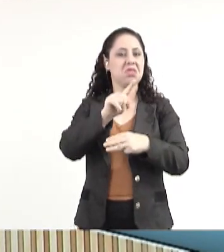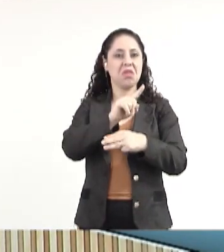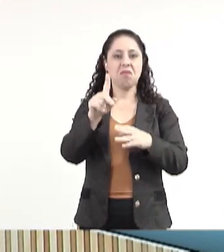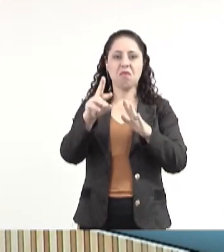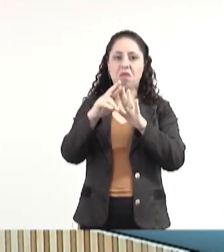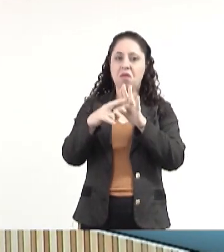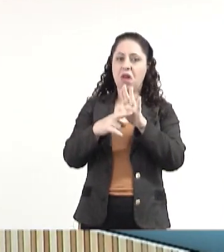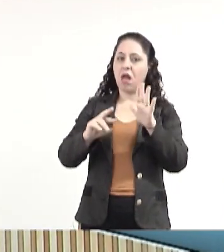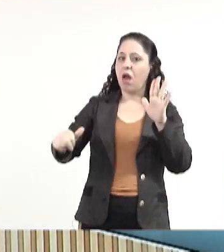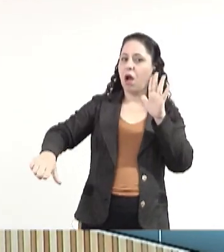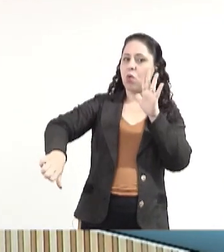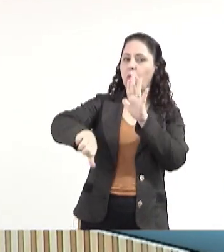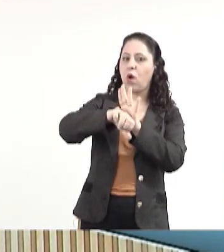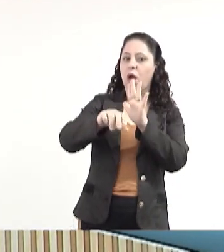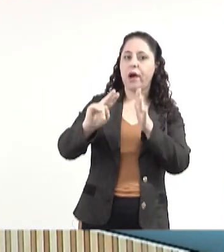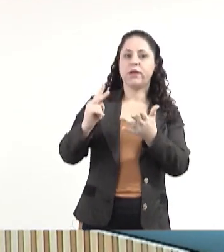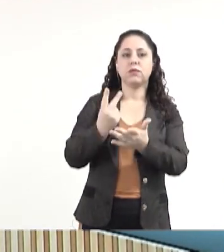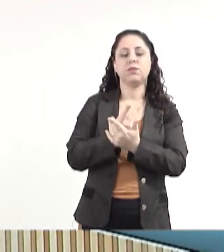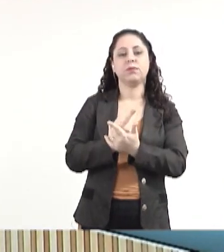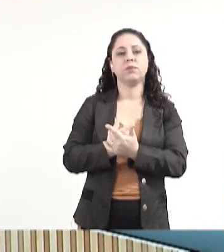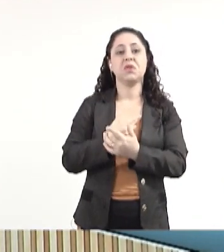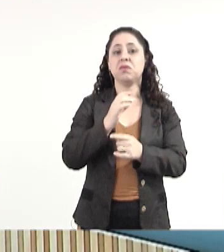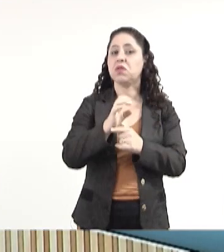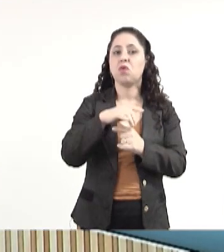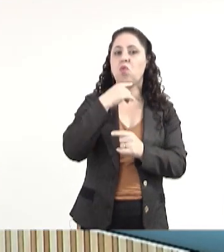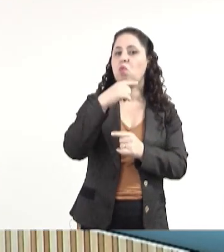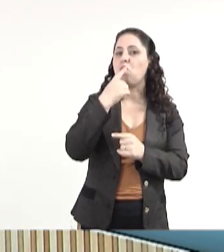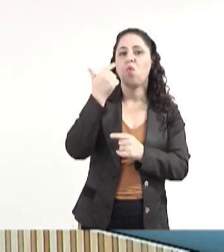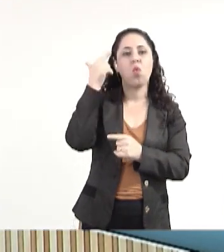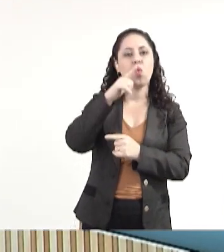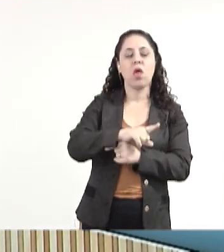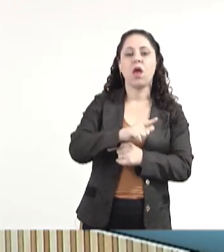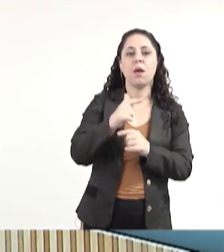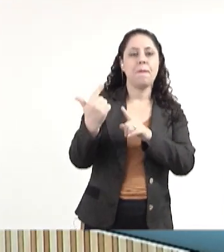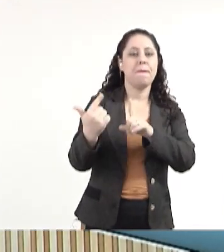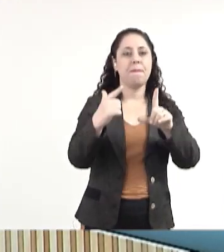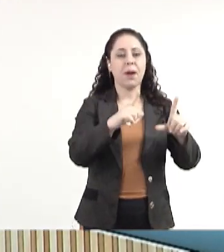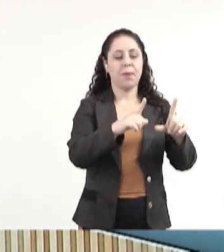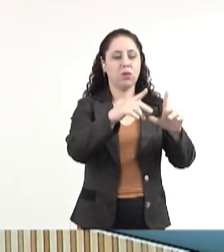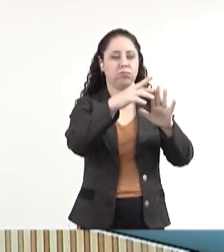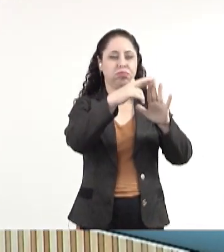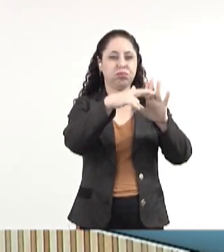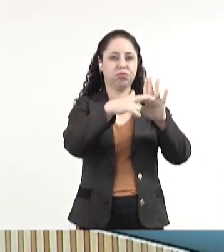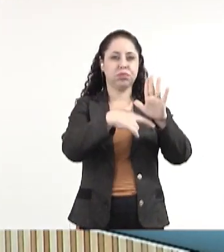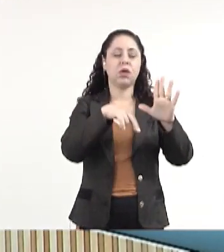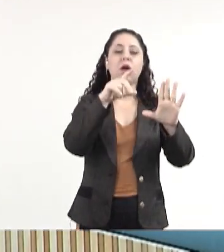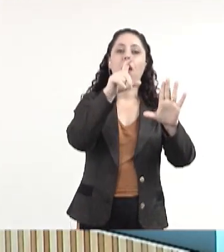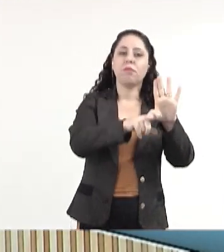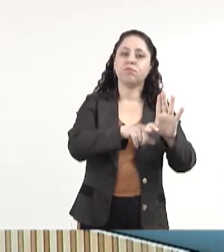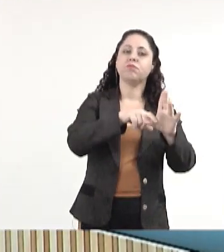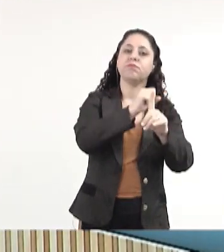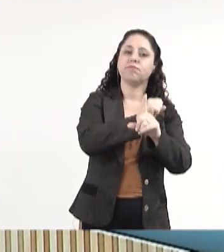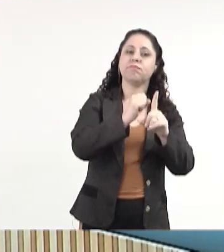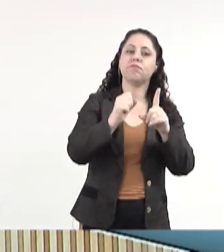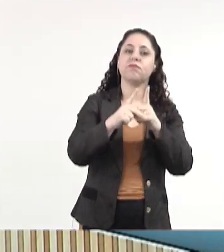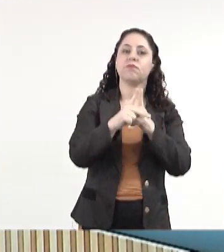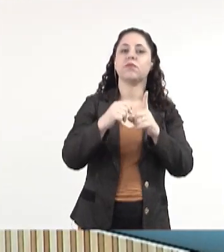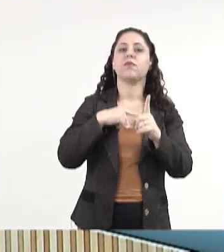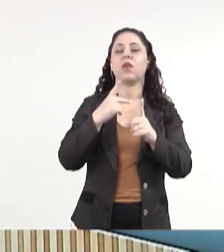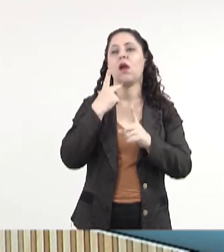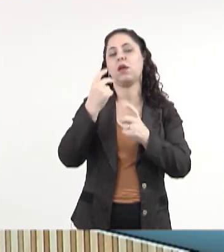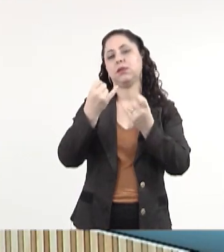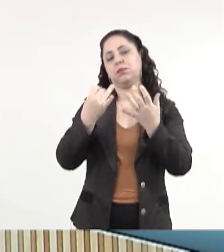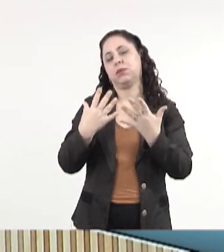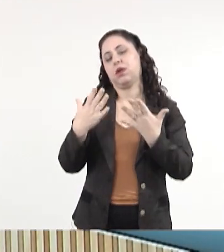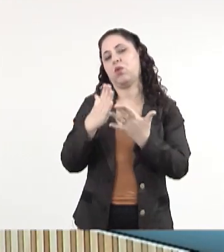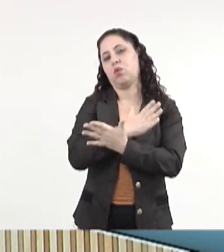está irregular, e que sem fazer esse ajuste, o Estado não conseguiria obter o certificado de regulamentação previdenciária. A gente tem falado sobre isso já há